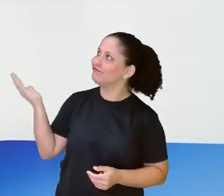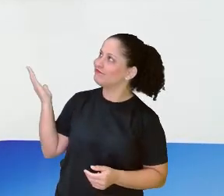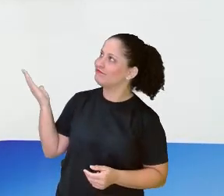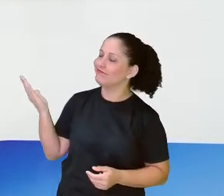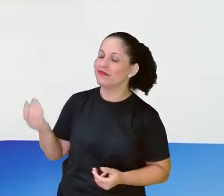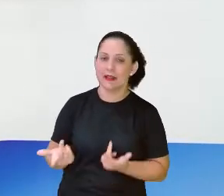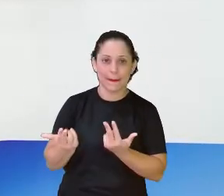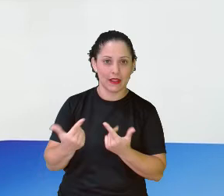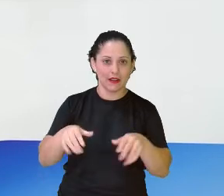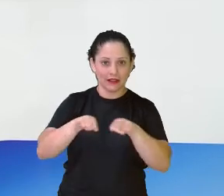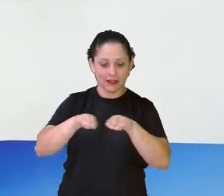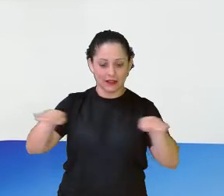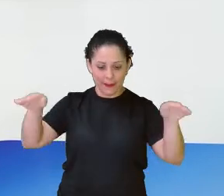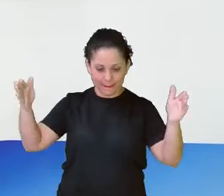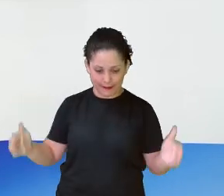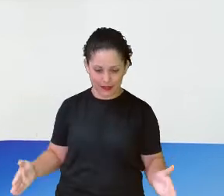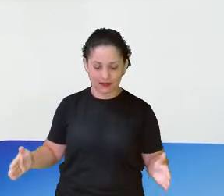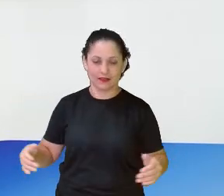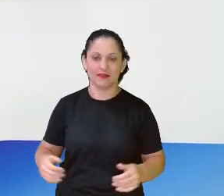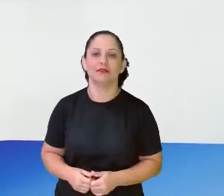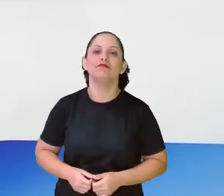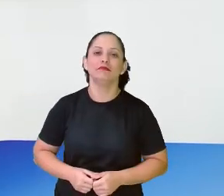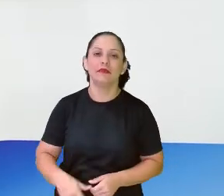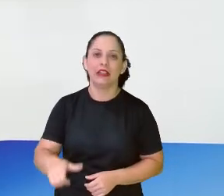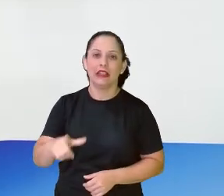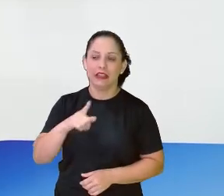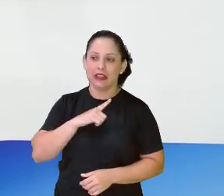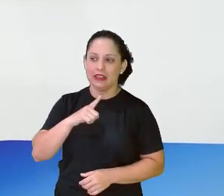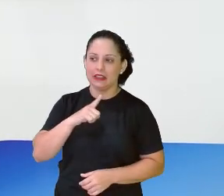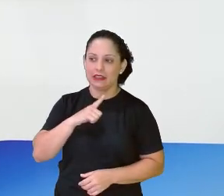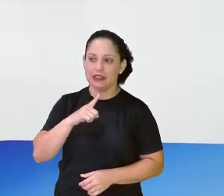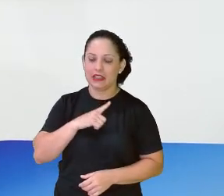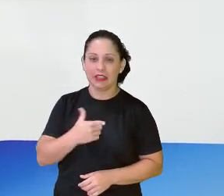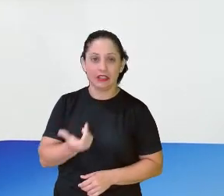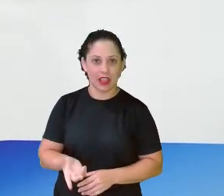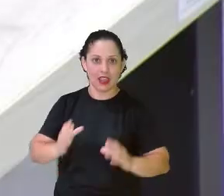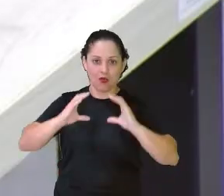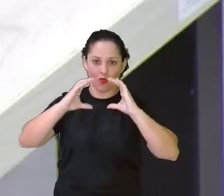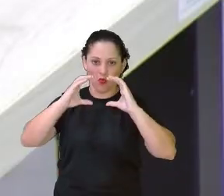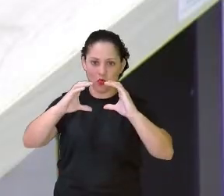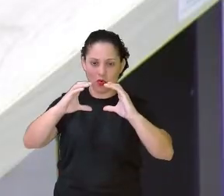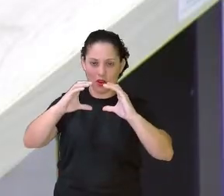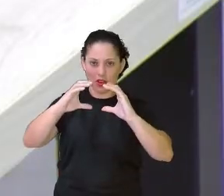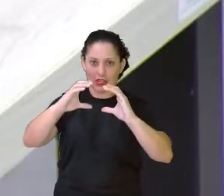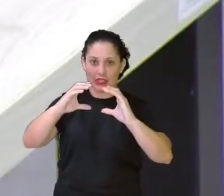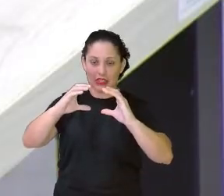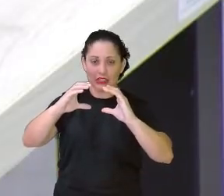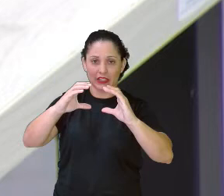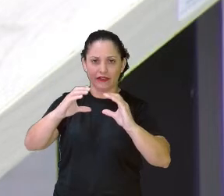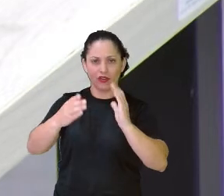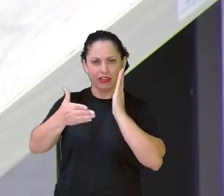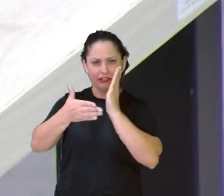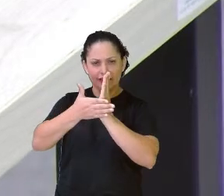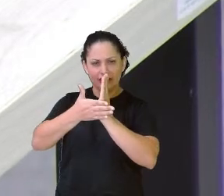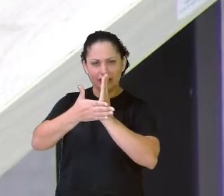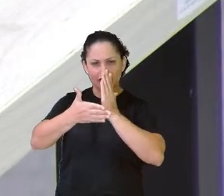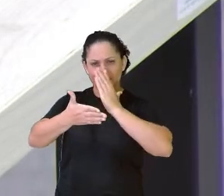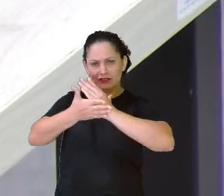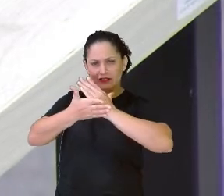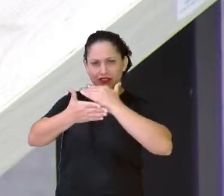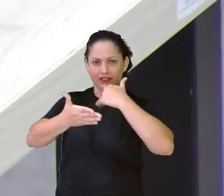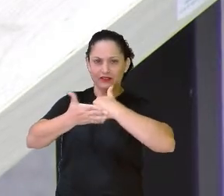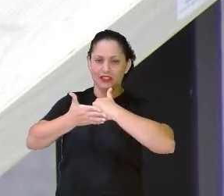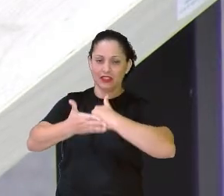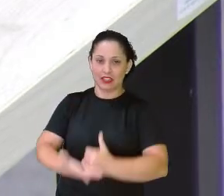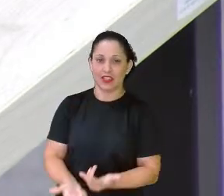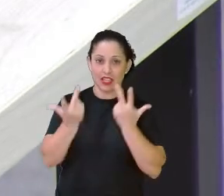na mesa, por exemplo. Eu tenho o meu inteiro que foi dividido em 3 partes